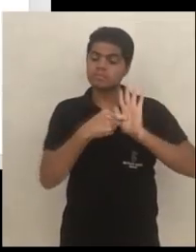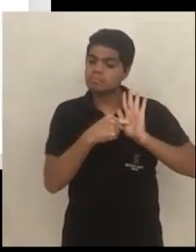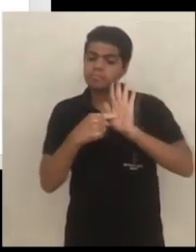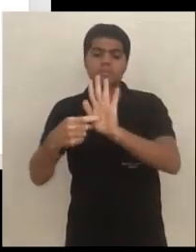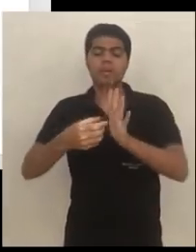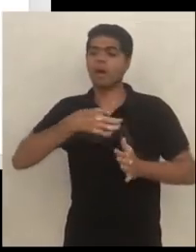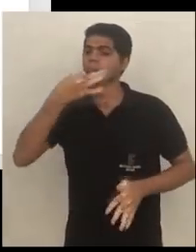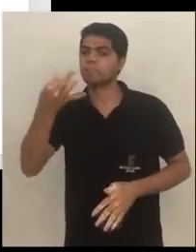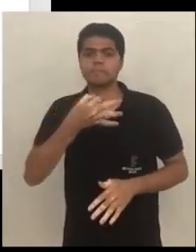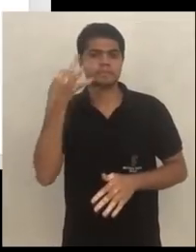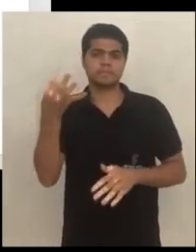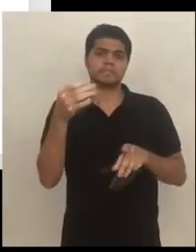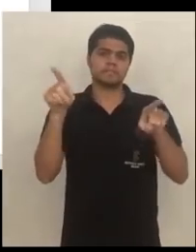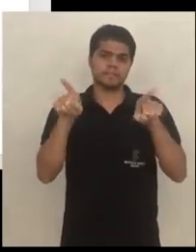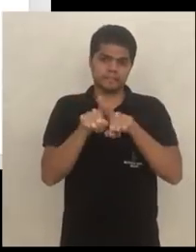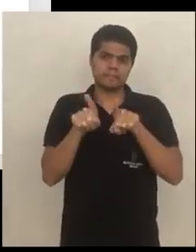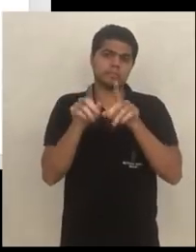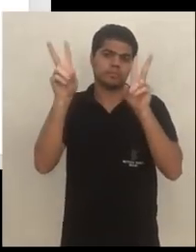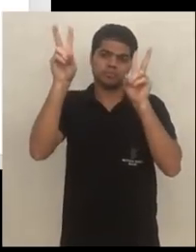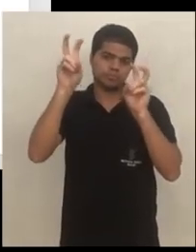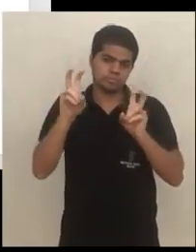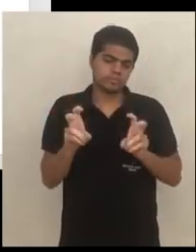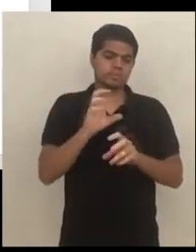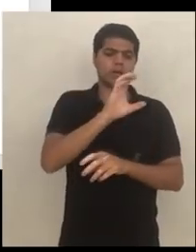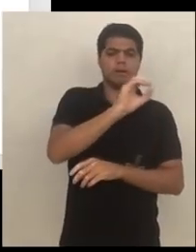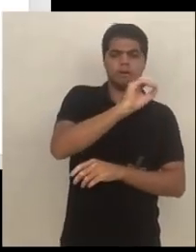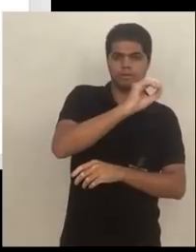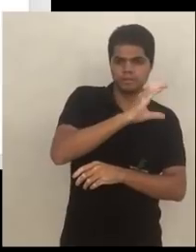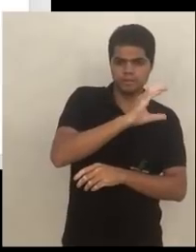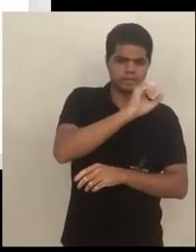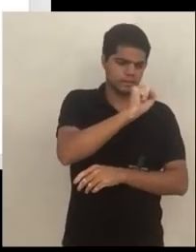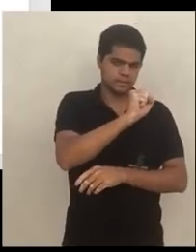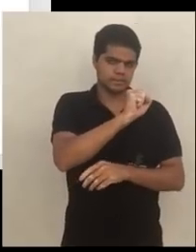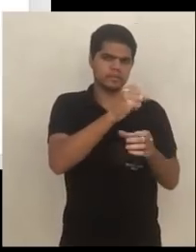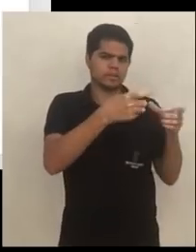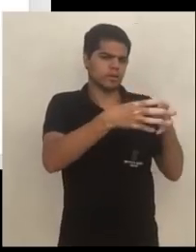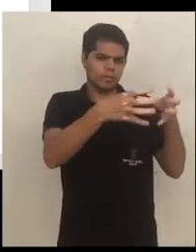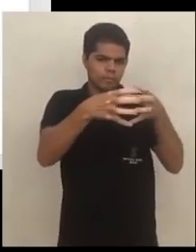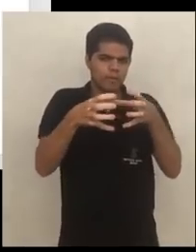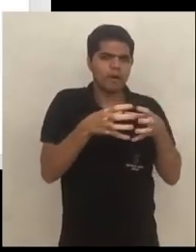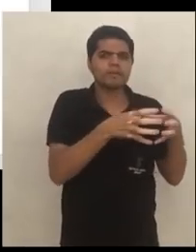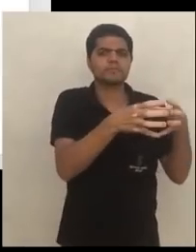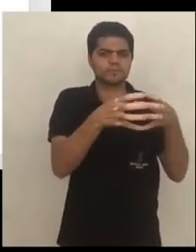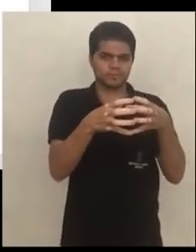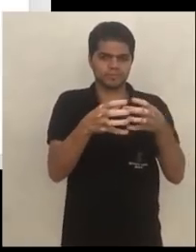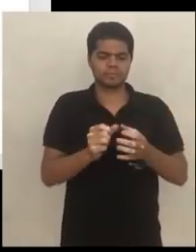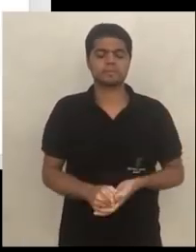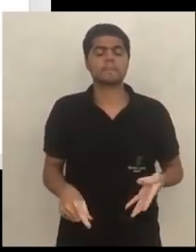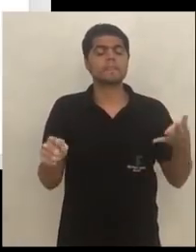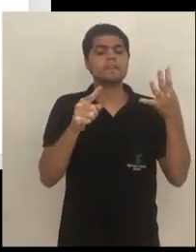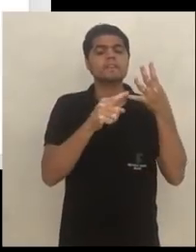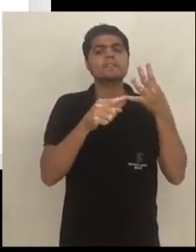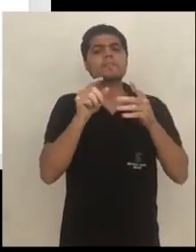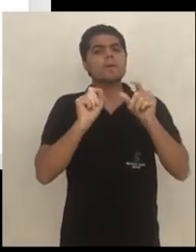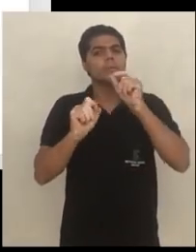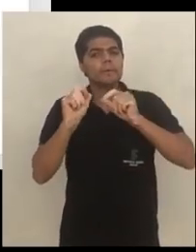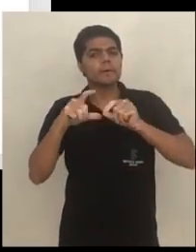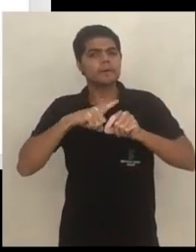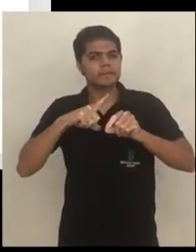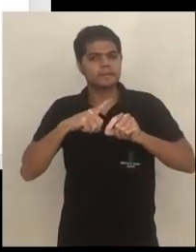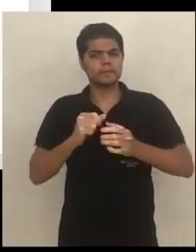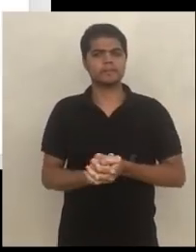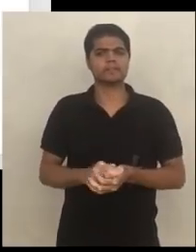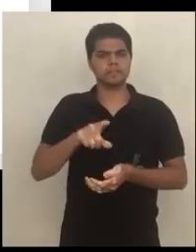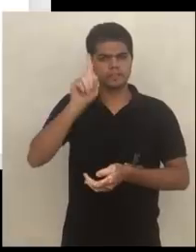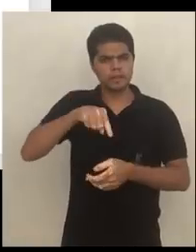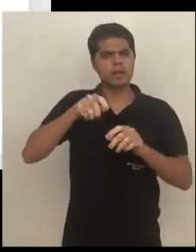sobre essas OCS. E por último, a gente tem aqui uma das atribuições